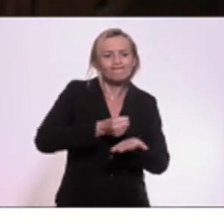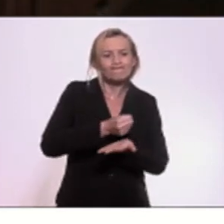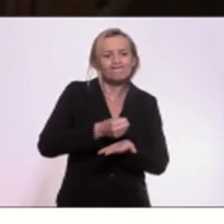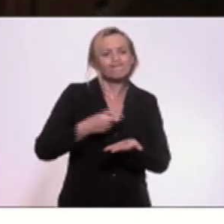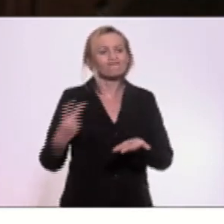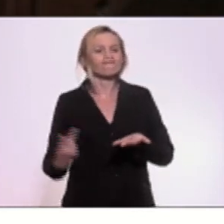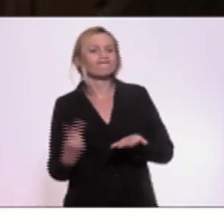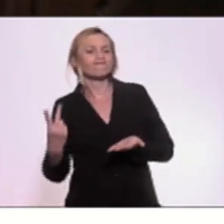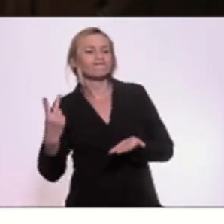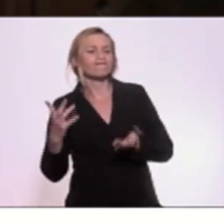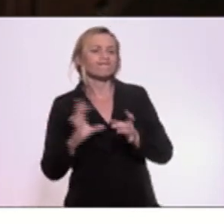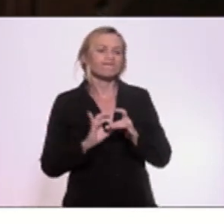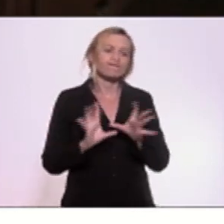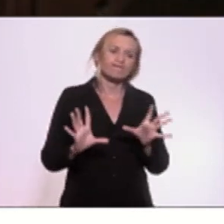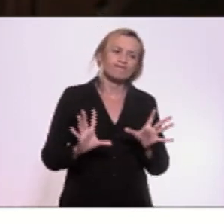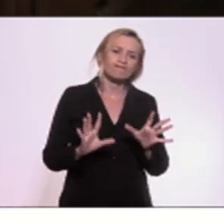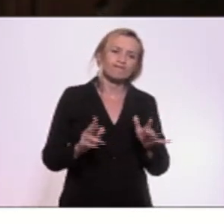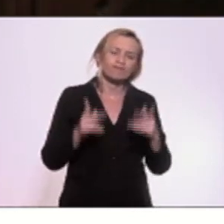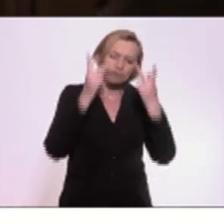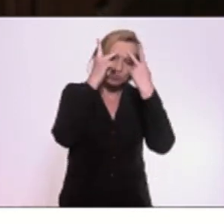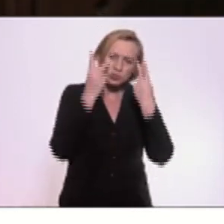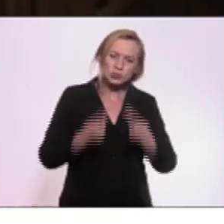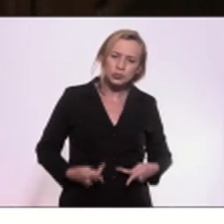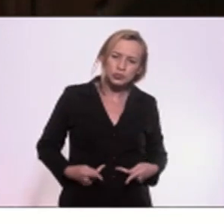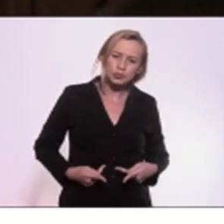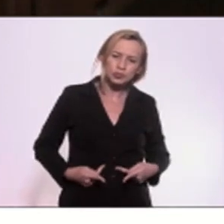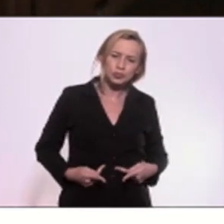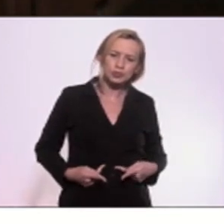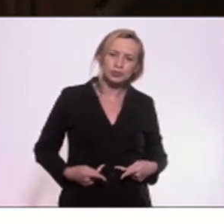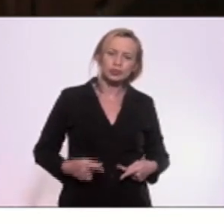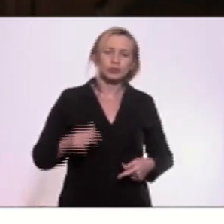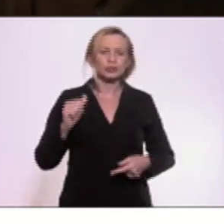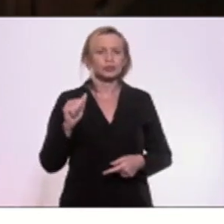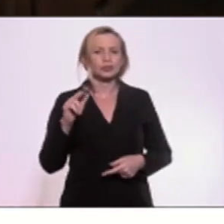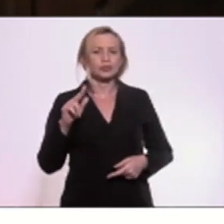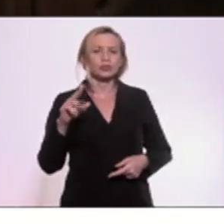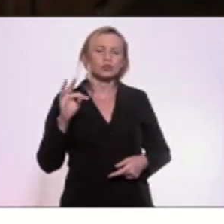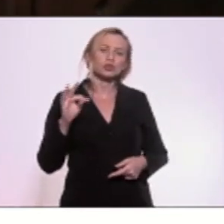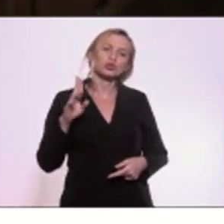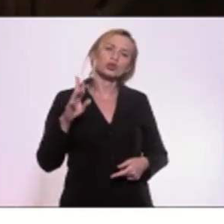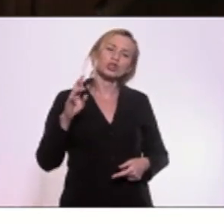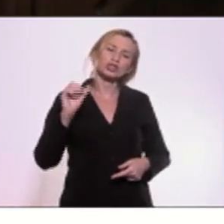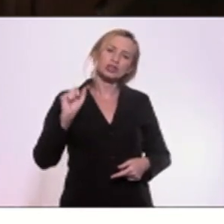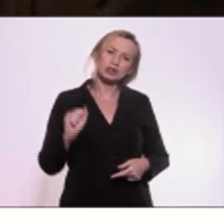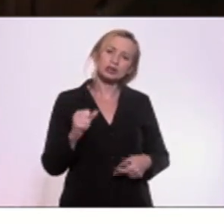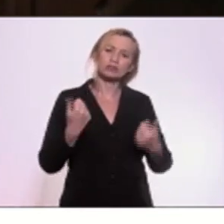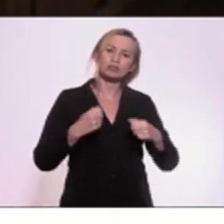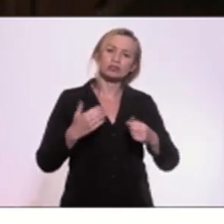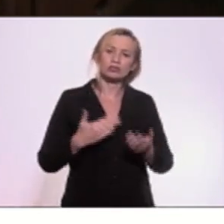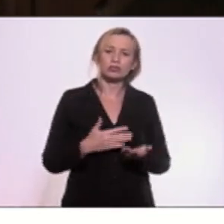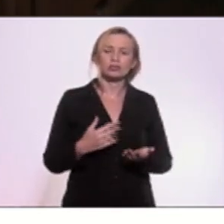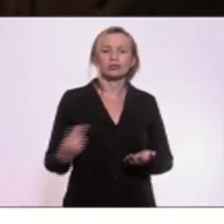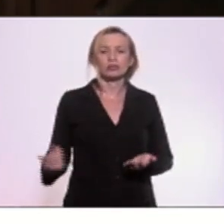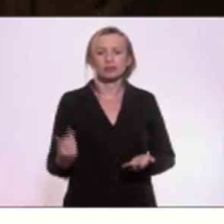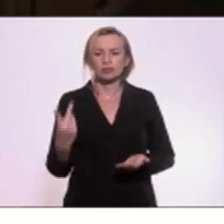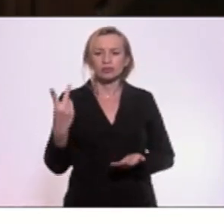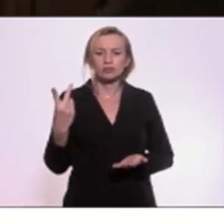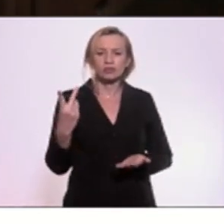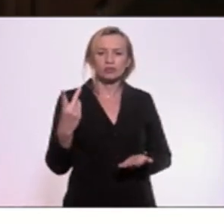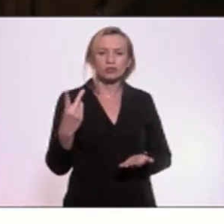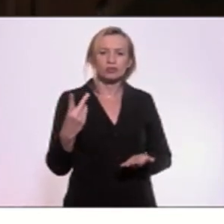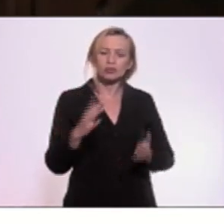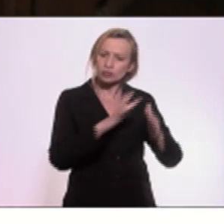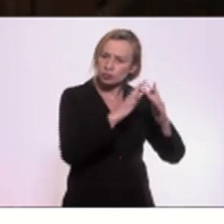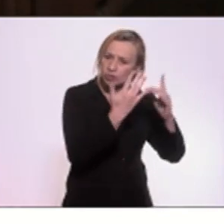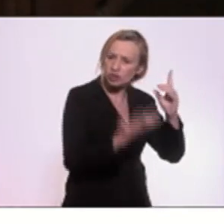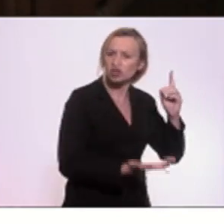valores democráticos, humanistas, altruístas, ele deve estabelecer princípios que